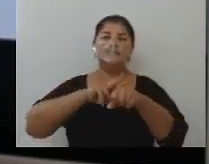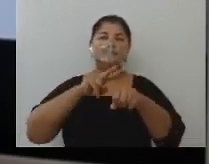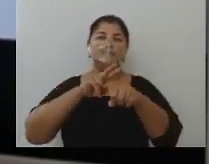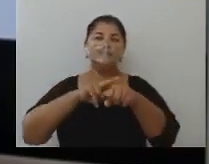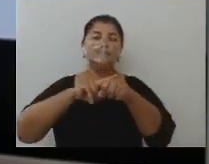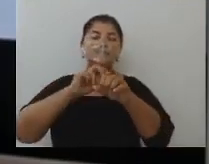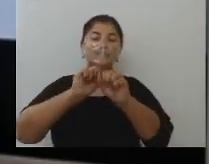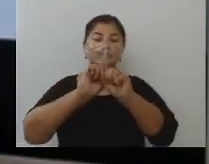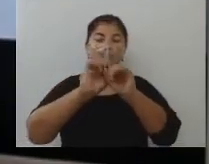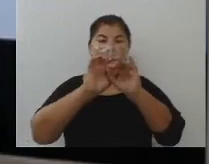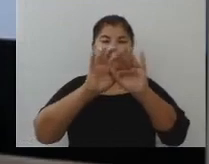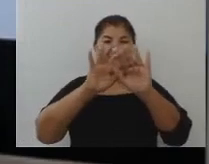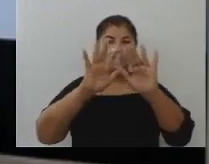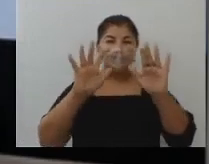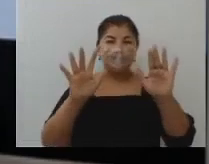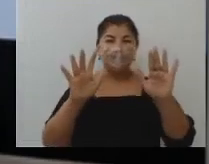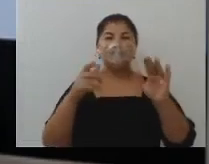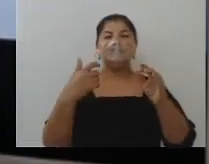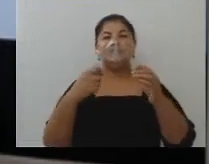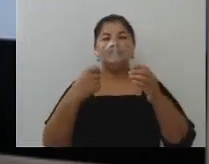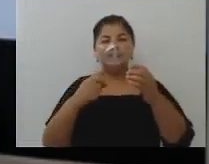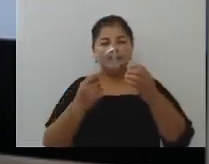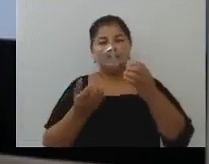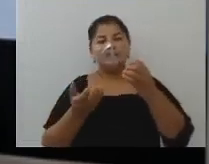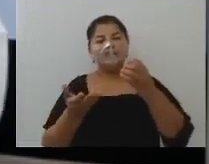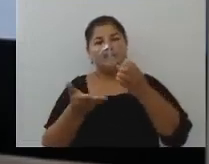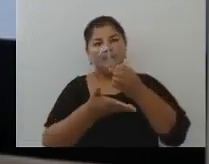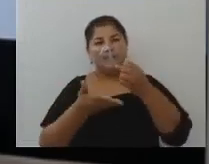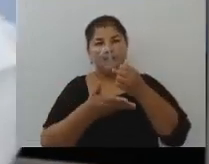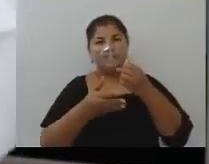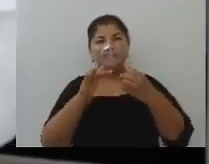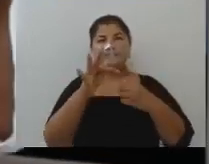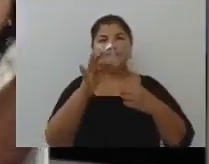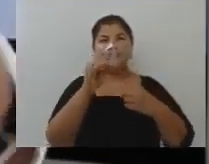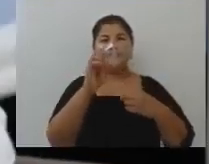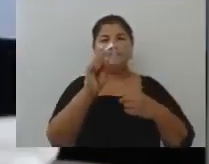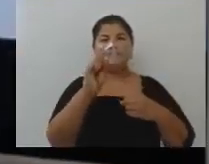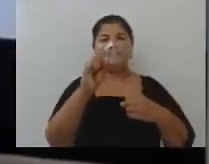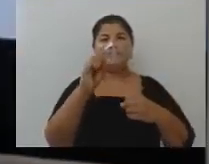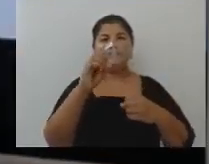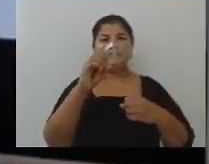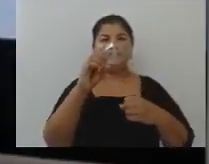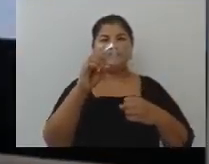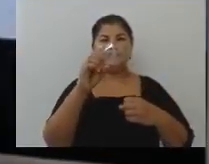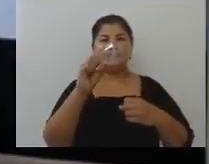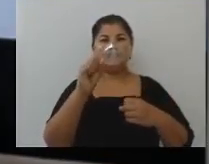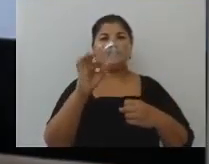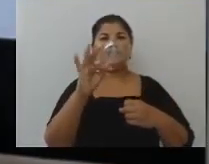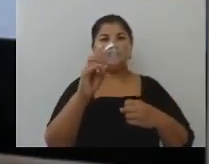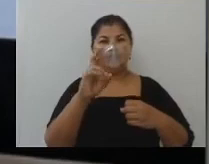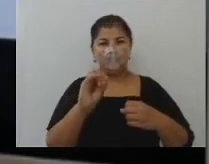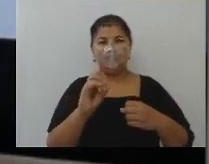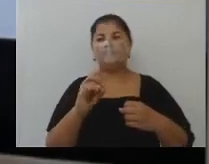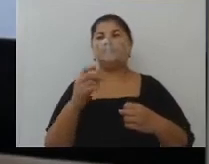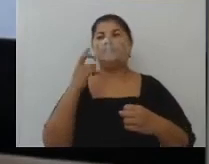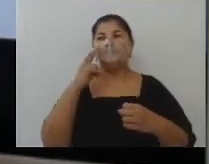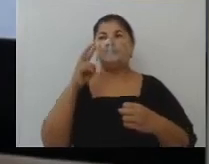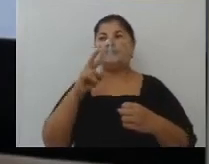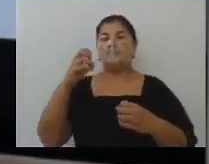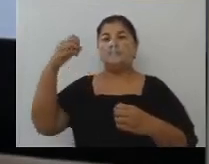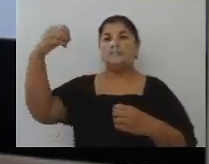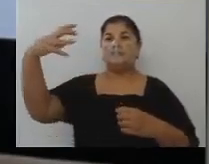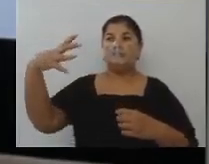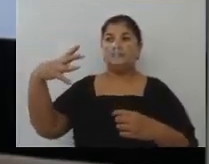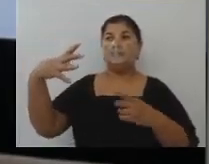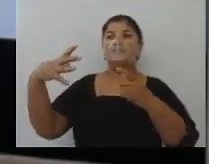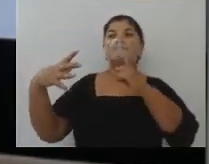que ter aqui a base de fósforo ou potássio, uma tinta que vai baixar a frequência para a luz visível. Então eu tenho aqui uma